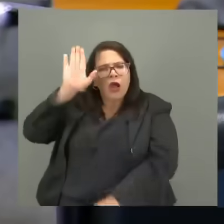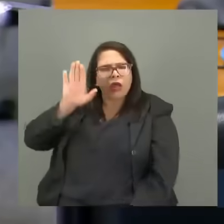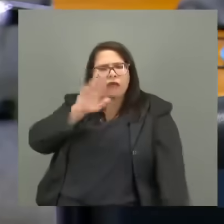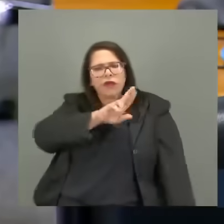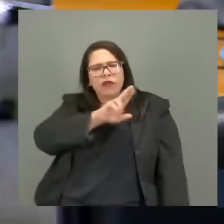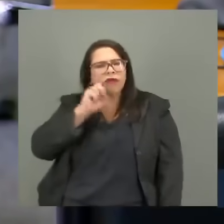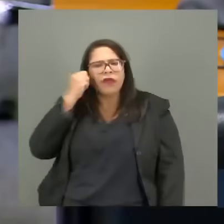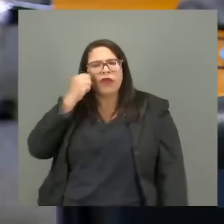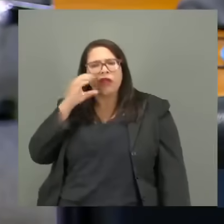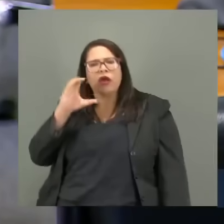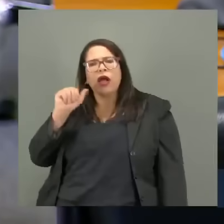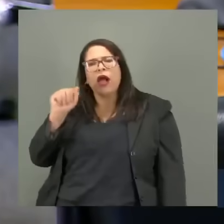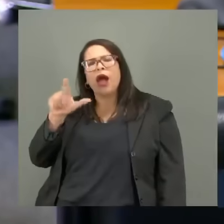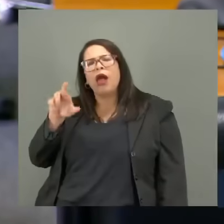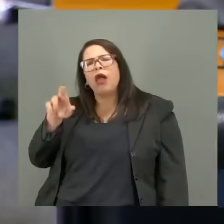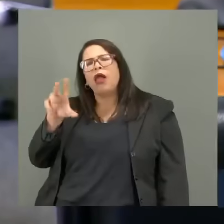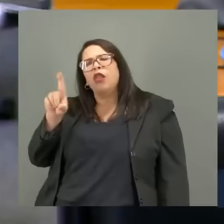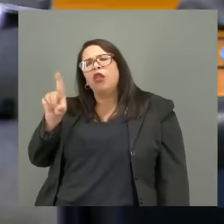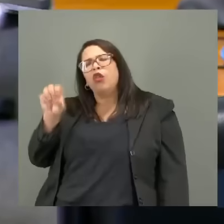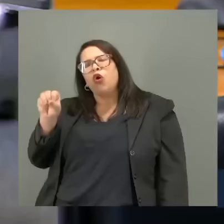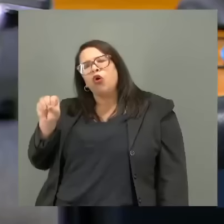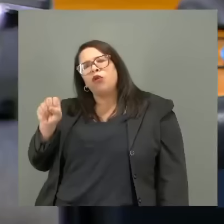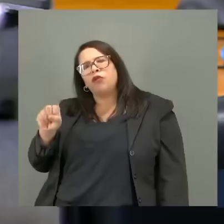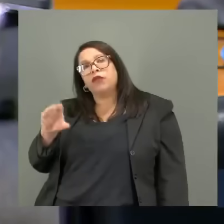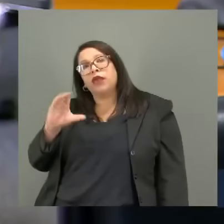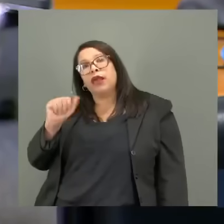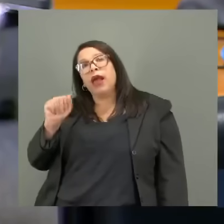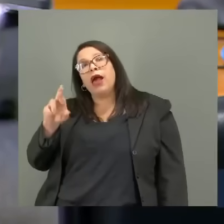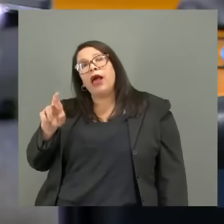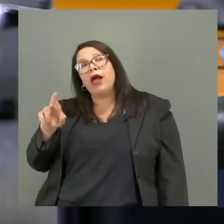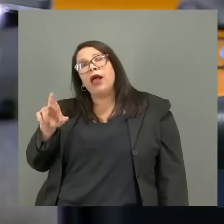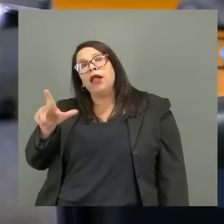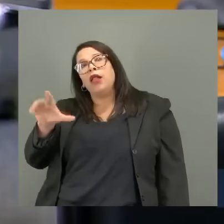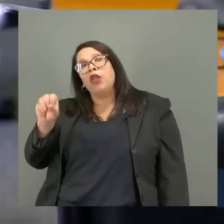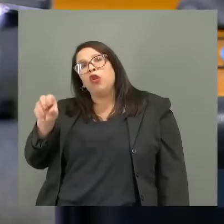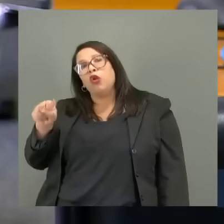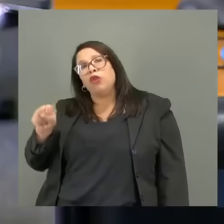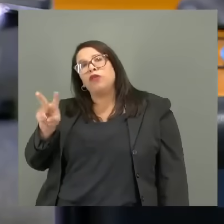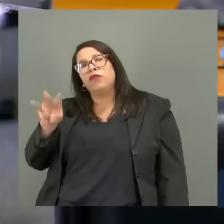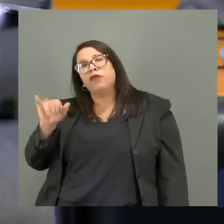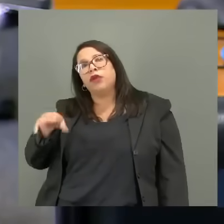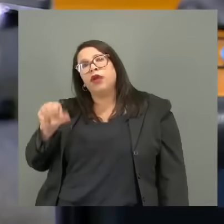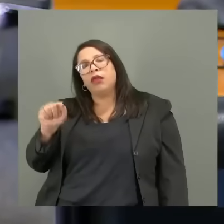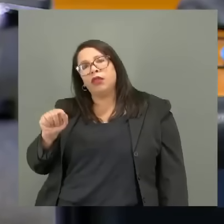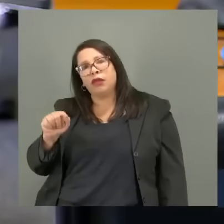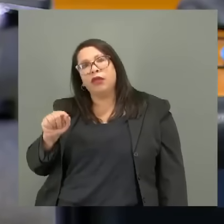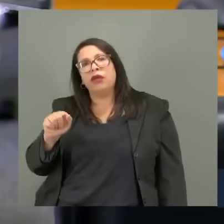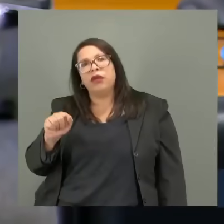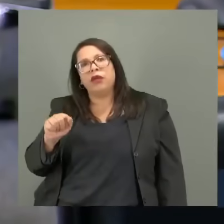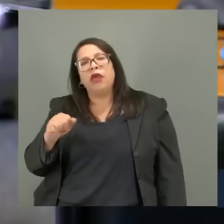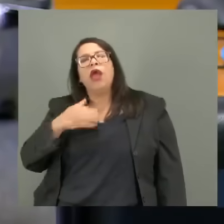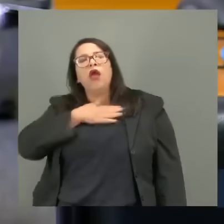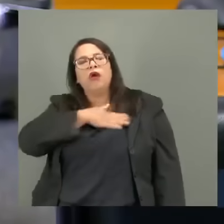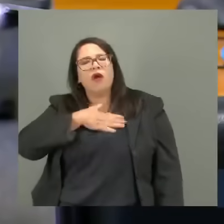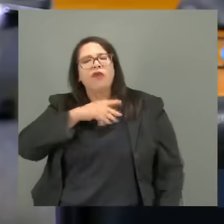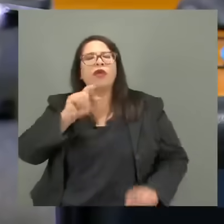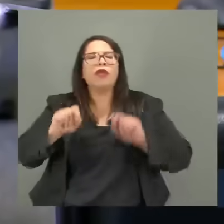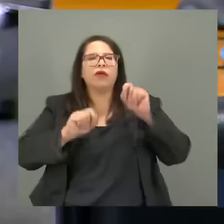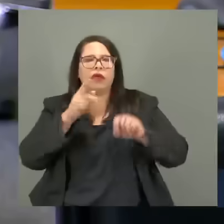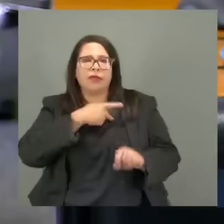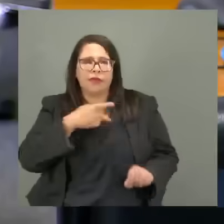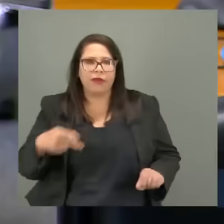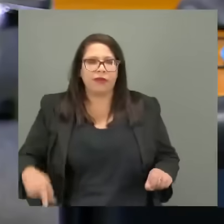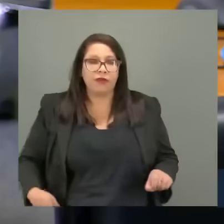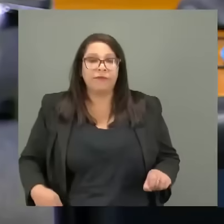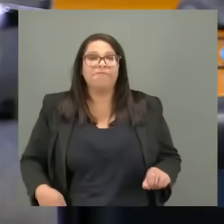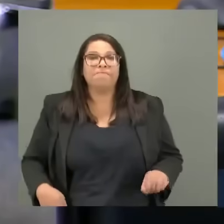Viana, para fazer um gesto, mais uma vez, eu gostaria, presidente,